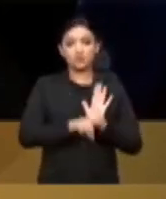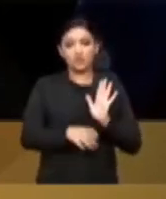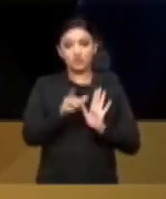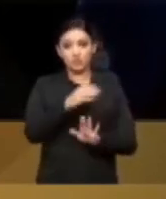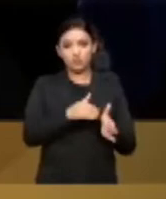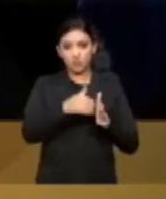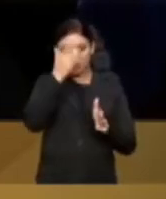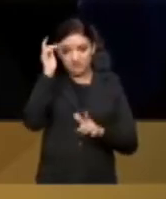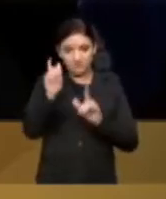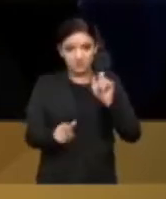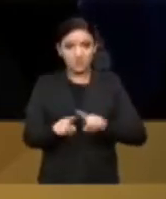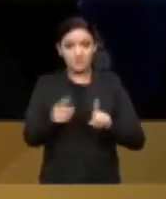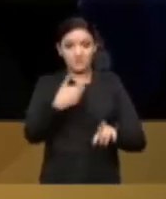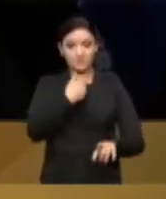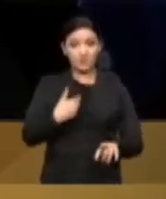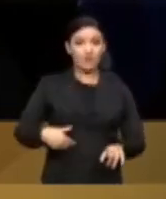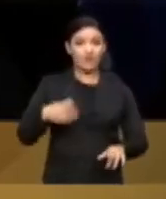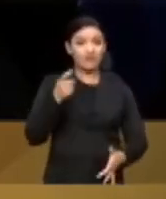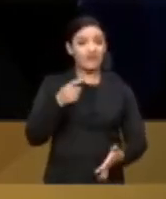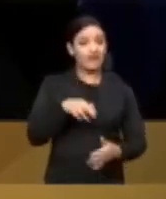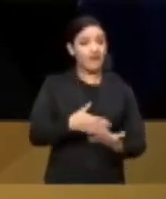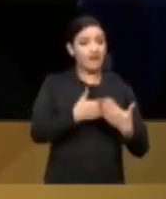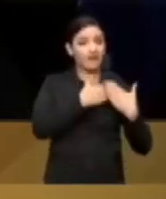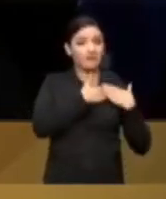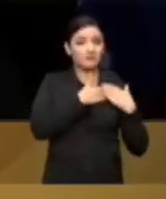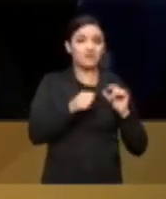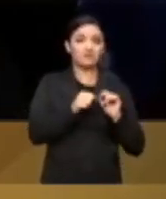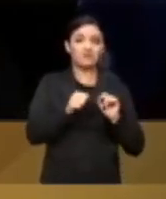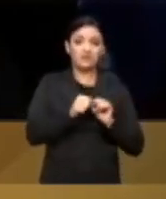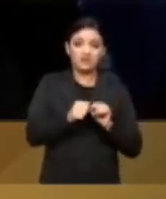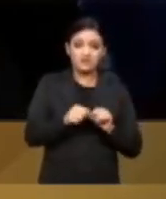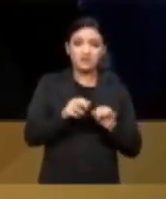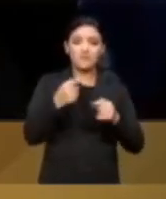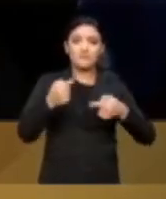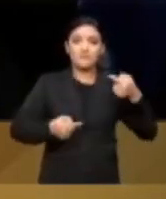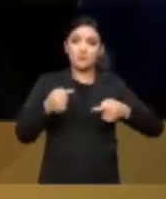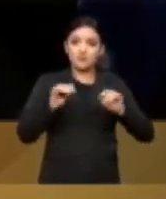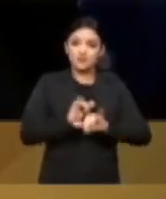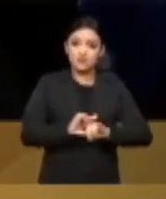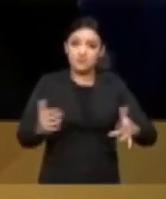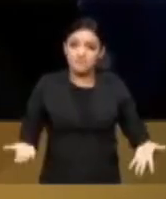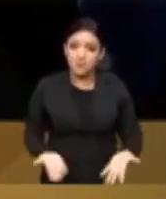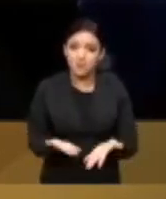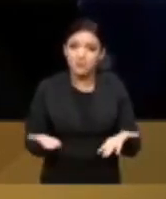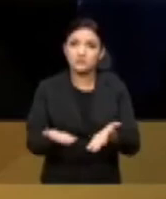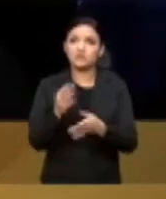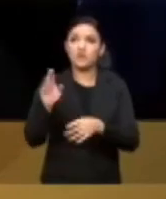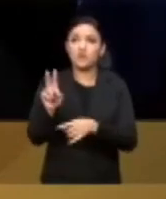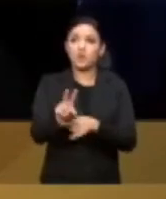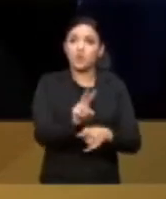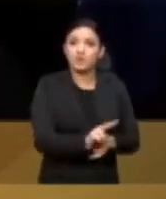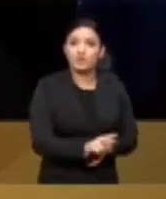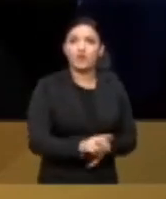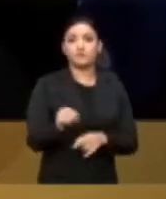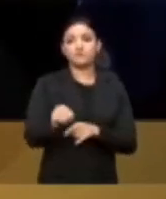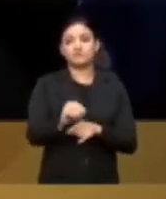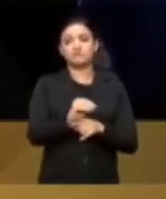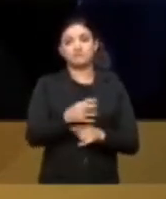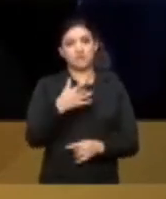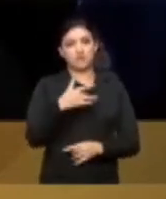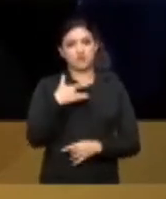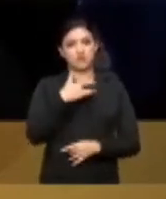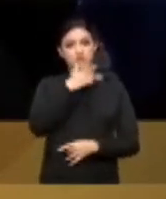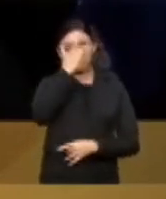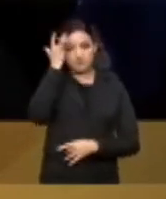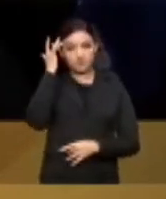e a obrigação de concretizar políticas de promoção, cuidado e recuperação da saúde dos indivíduos. No âmbito